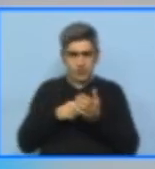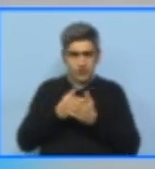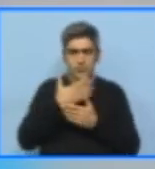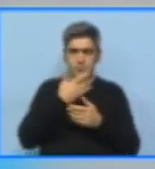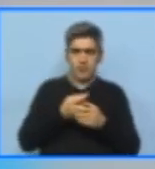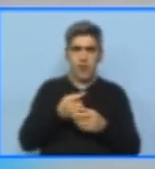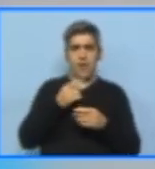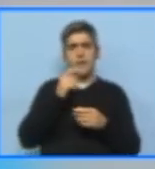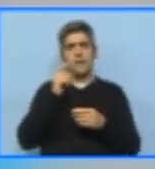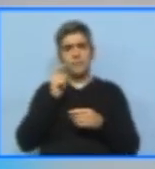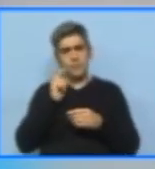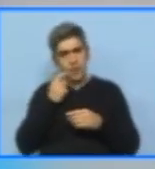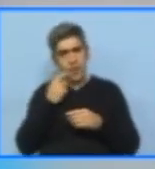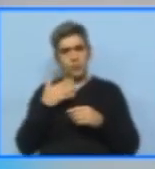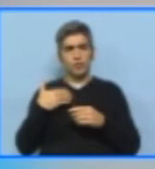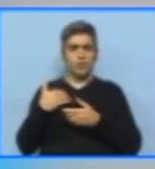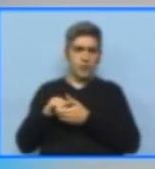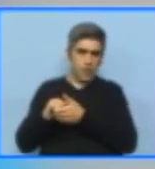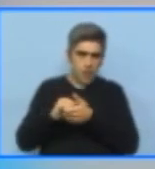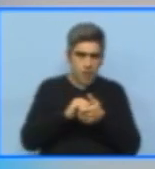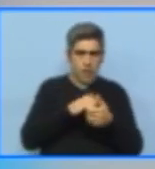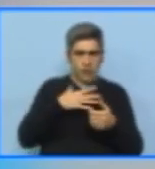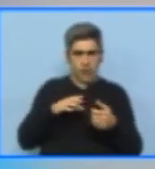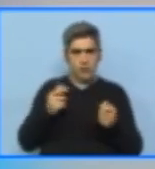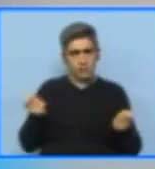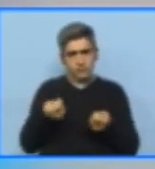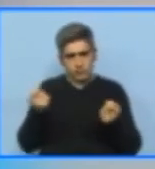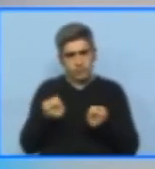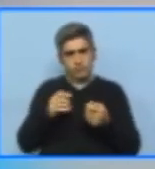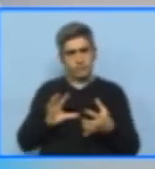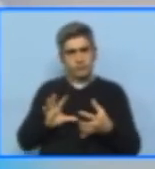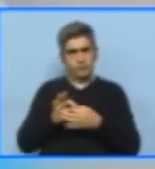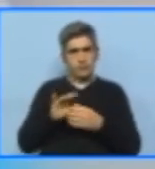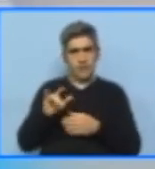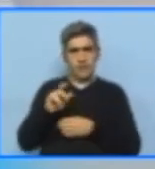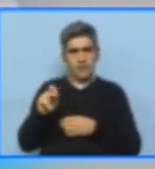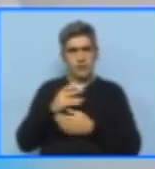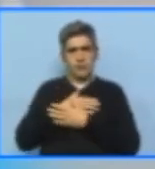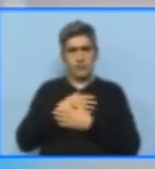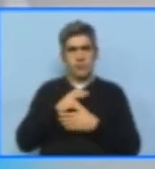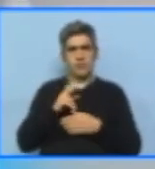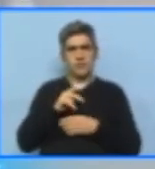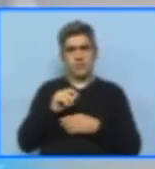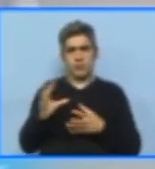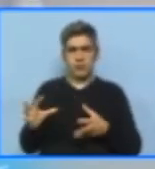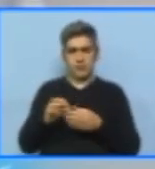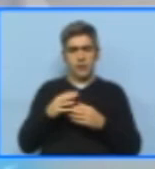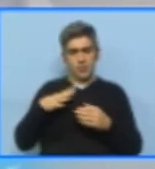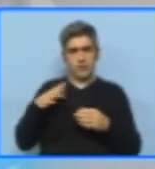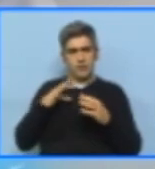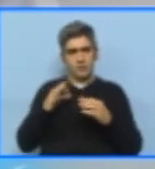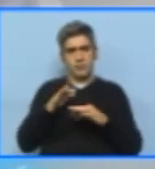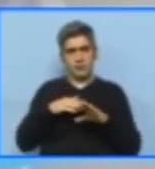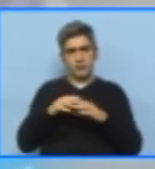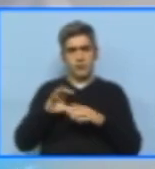Natal, da Páscoa, campanhas solidárias, e nós queremos associar a Liga dos Amigos da Renascença a essas campanhas solidárias que